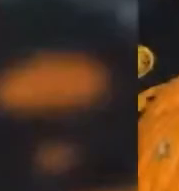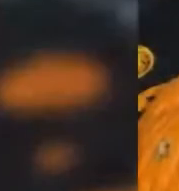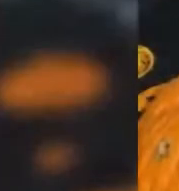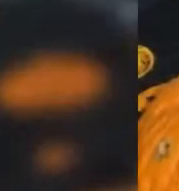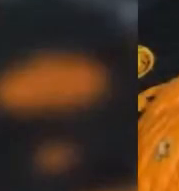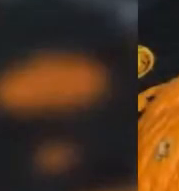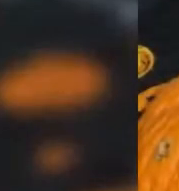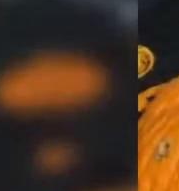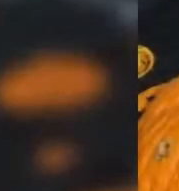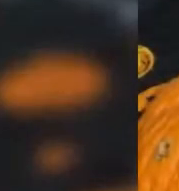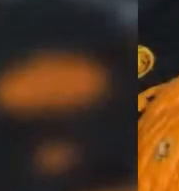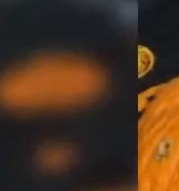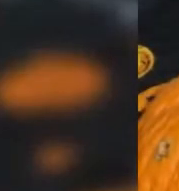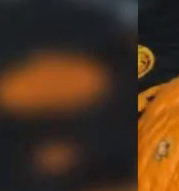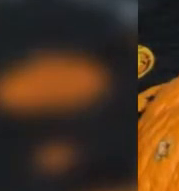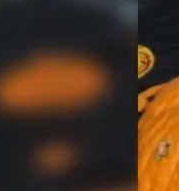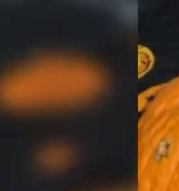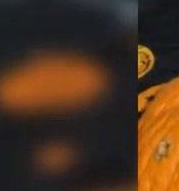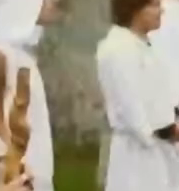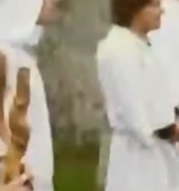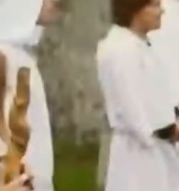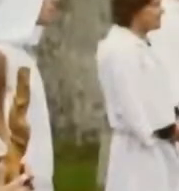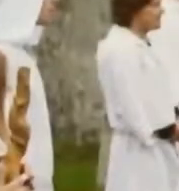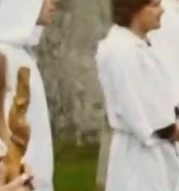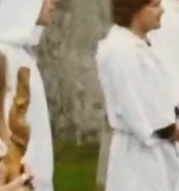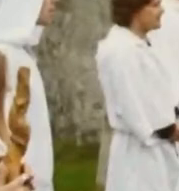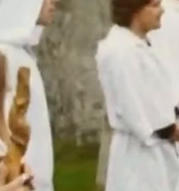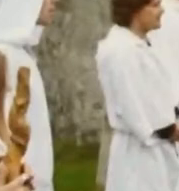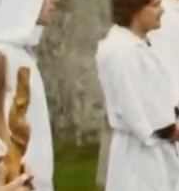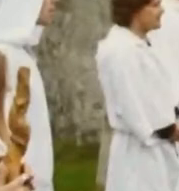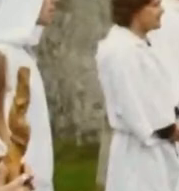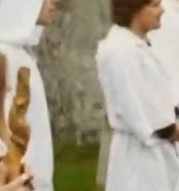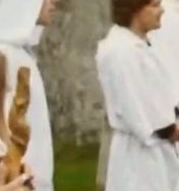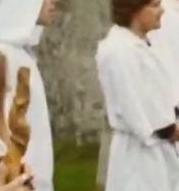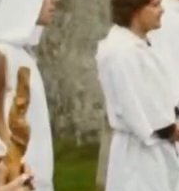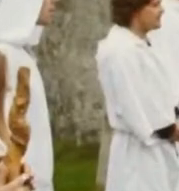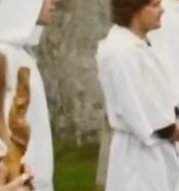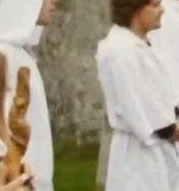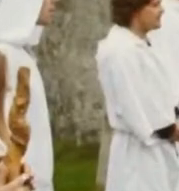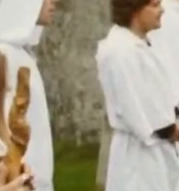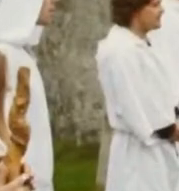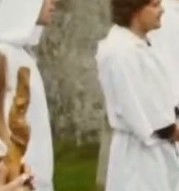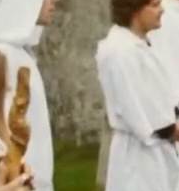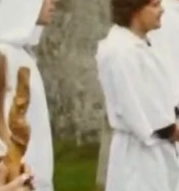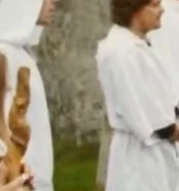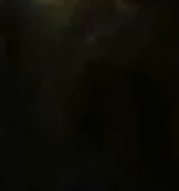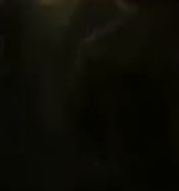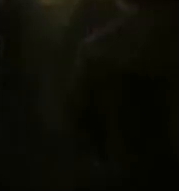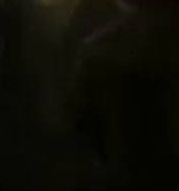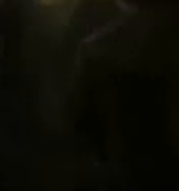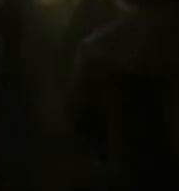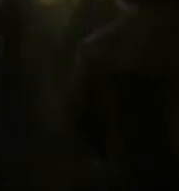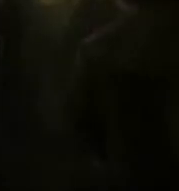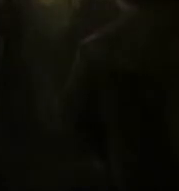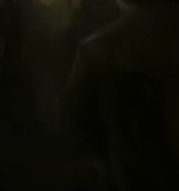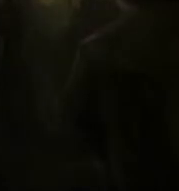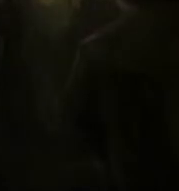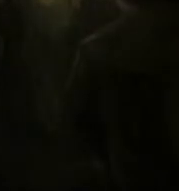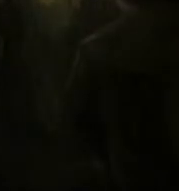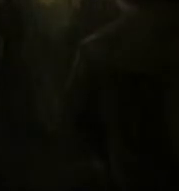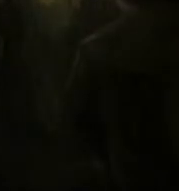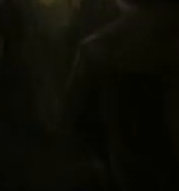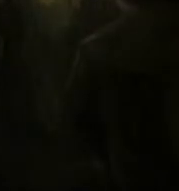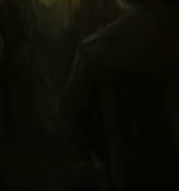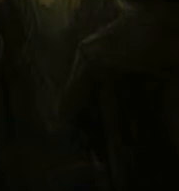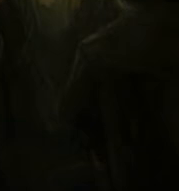hoje. Coincidência? Eu acho que não, uma vez que o Samhain era o feriado mais importante dos celtas, pois representava a transição